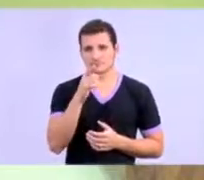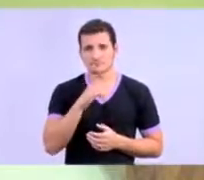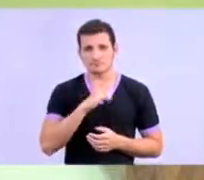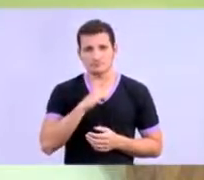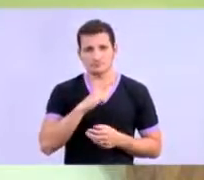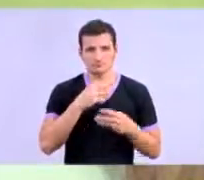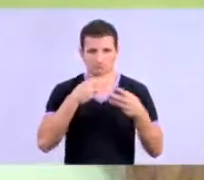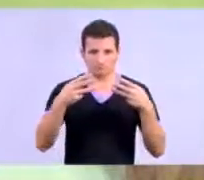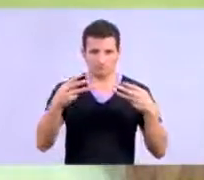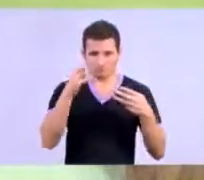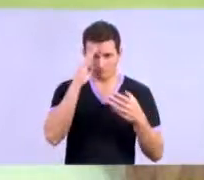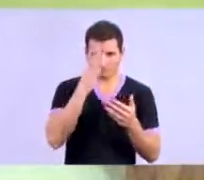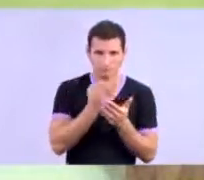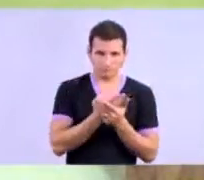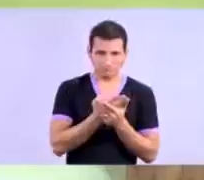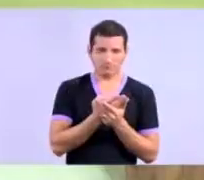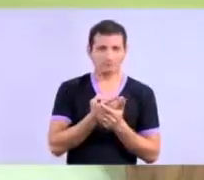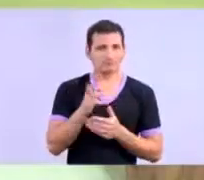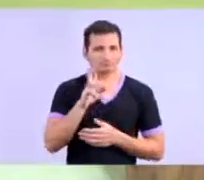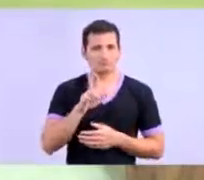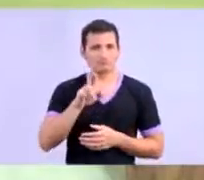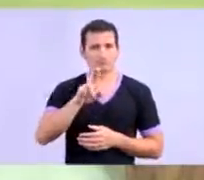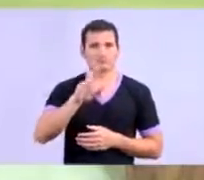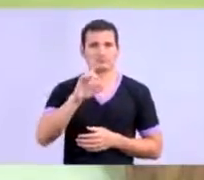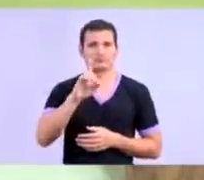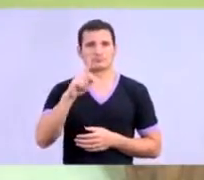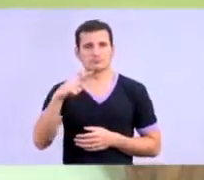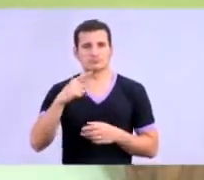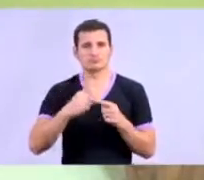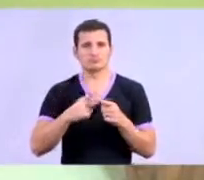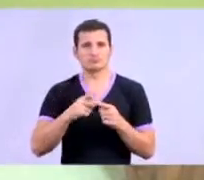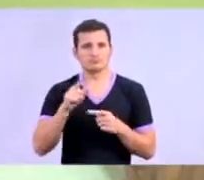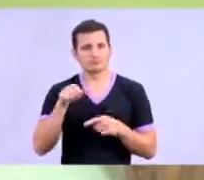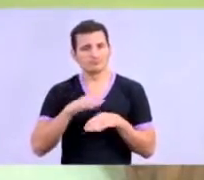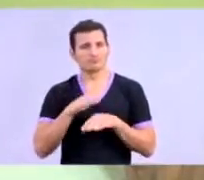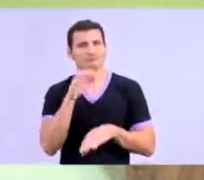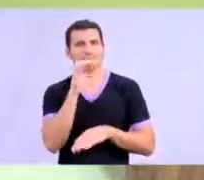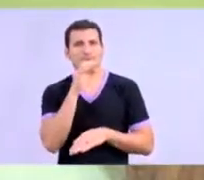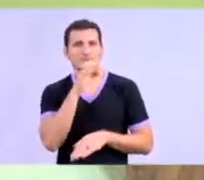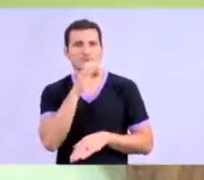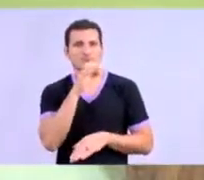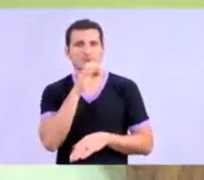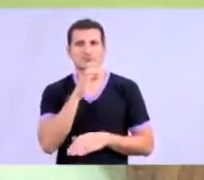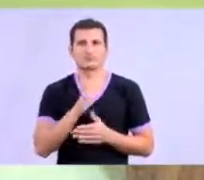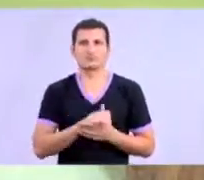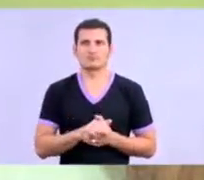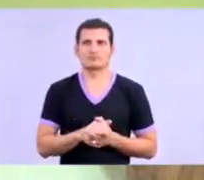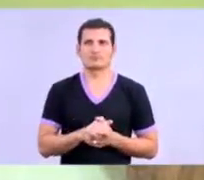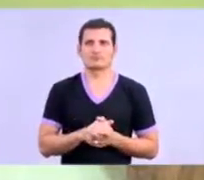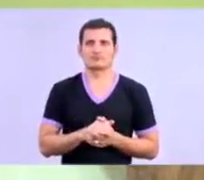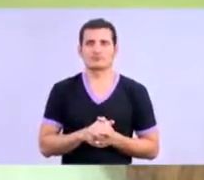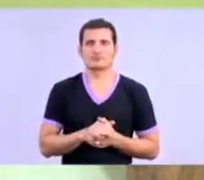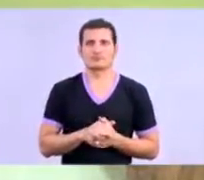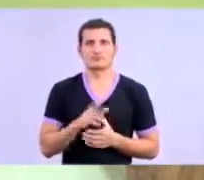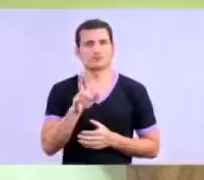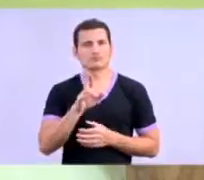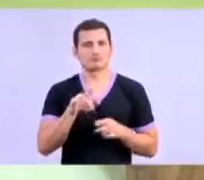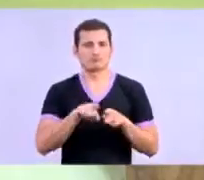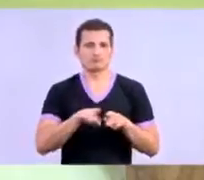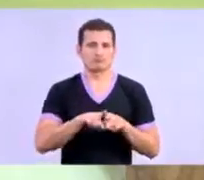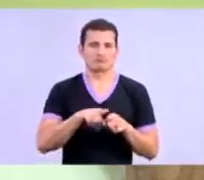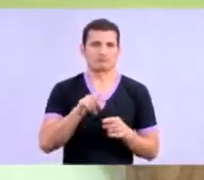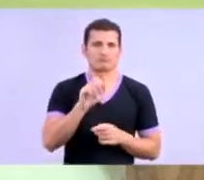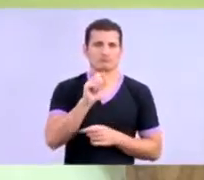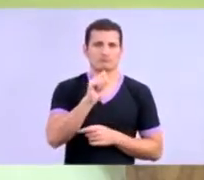confiável, use o UDP, por quê? Porque ele é muito mais rápido. E é usado para determinadas aplicações. Por exemplo,